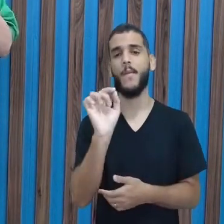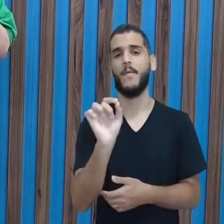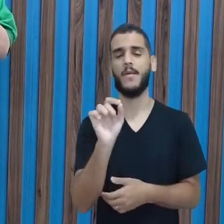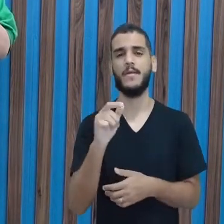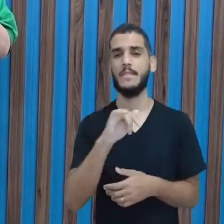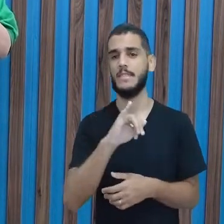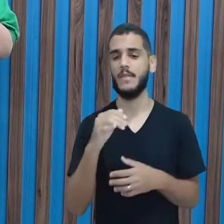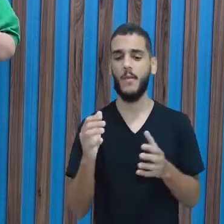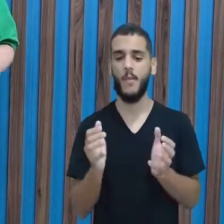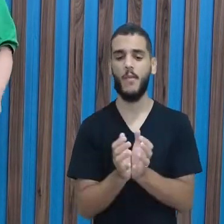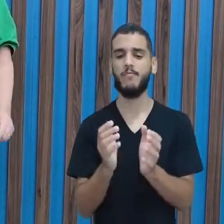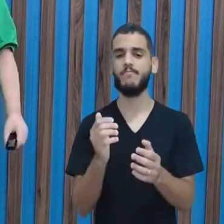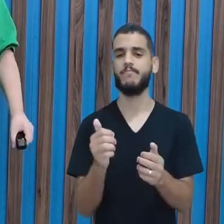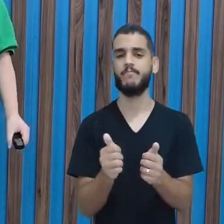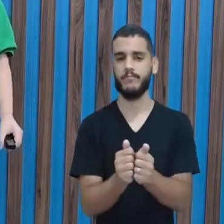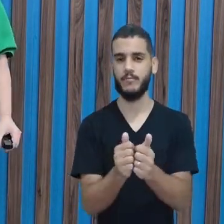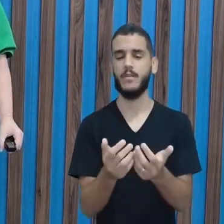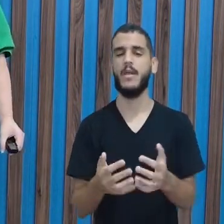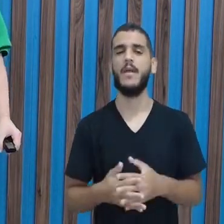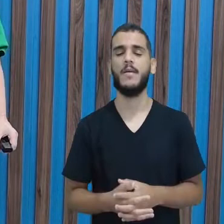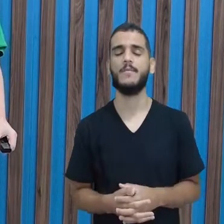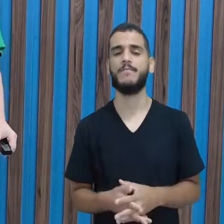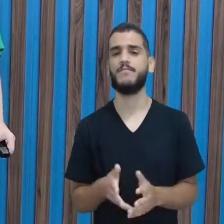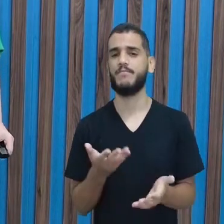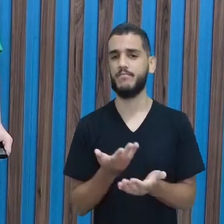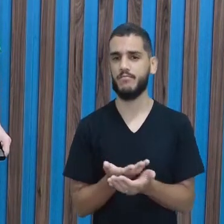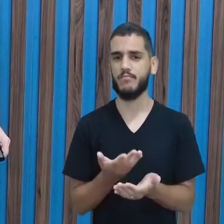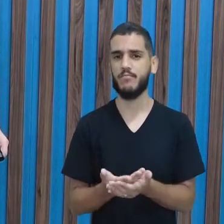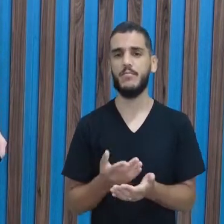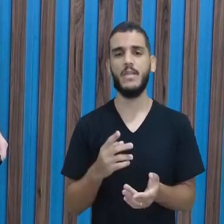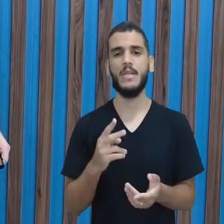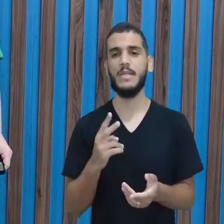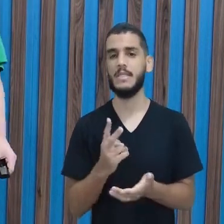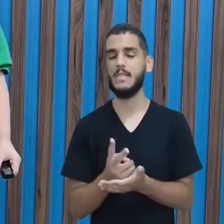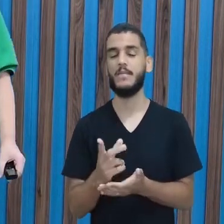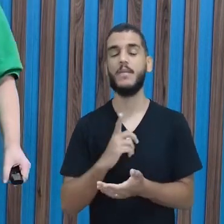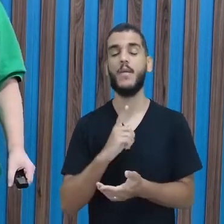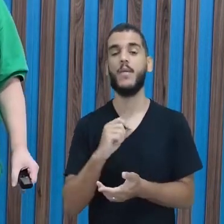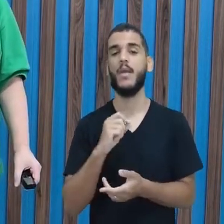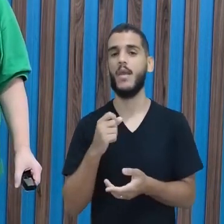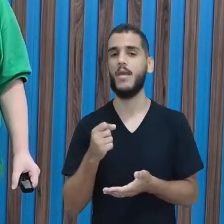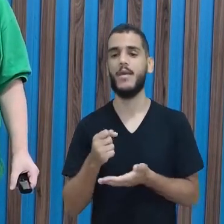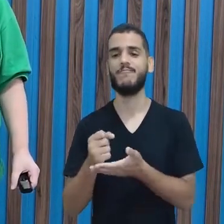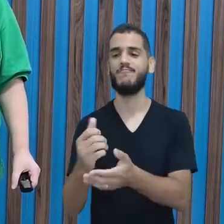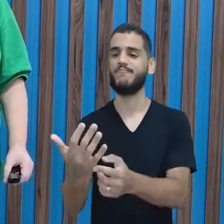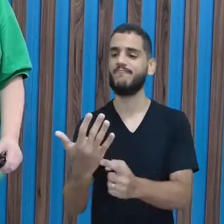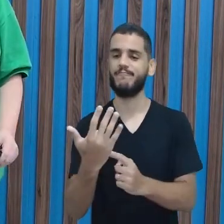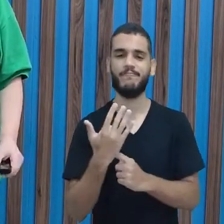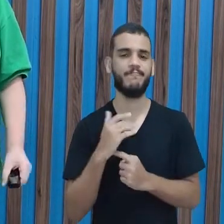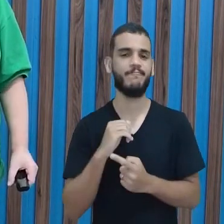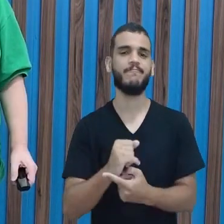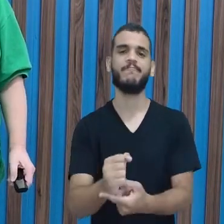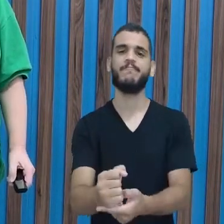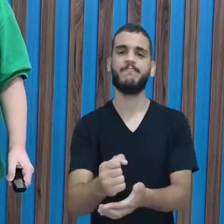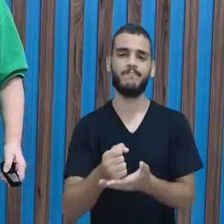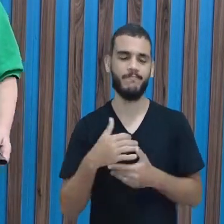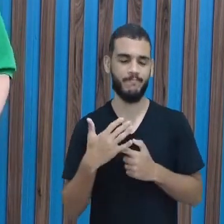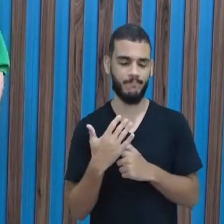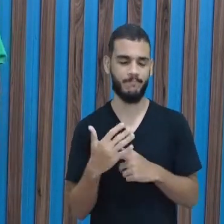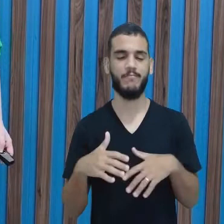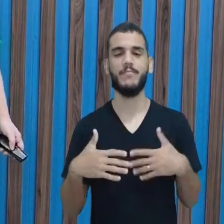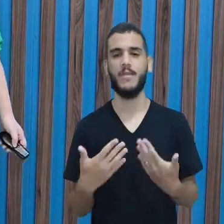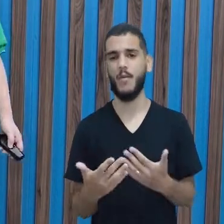se juntarem para estudar junto, um ajuda o outro. Vocês não sabem quanto vocês melhoram, todos eles,